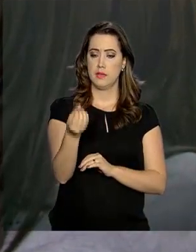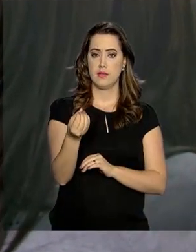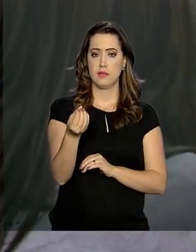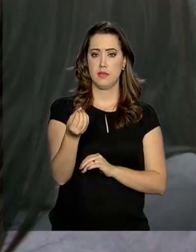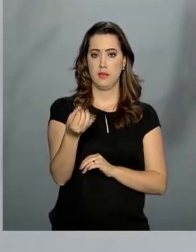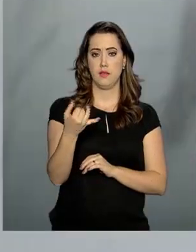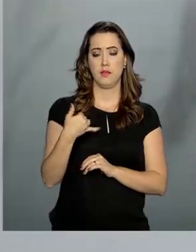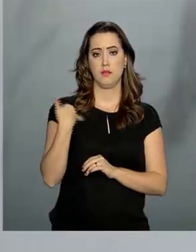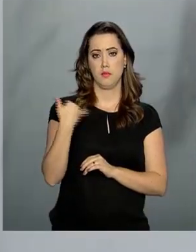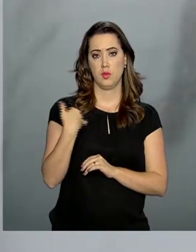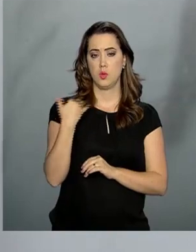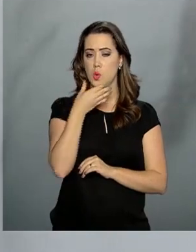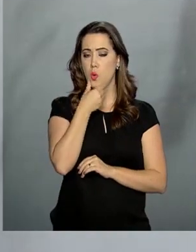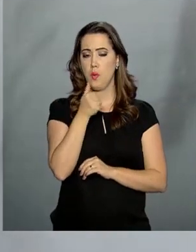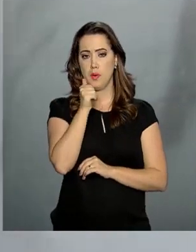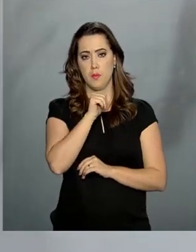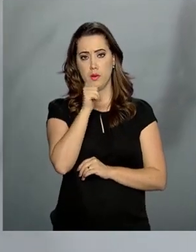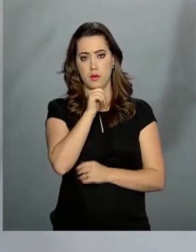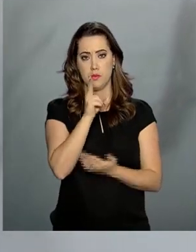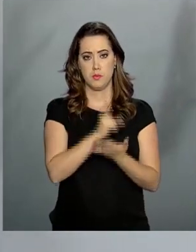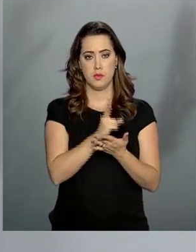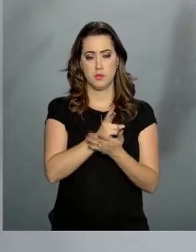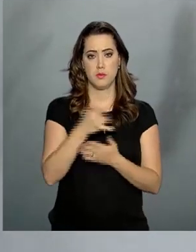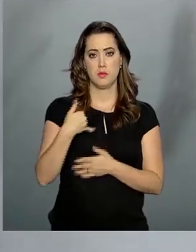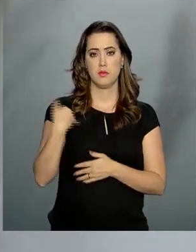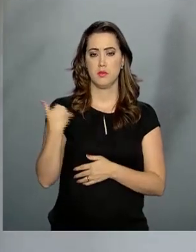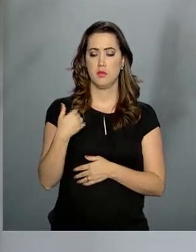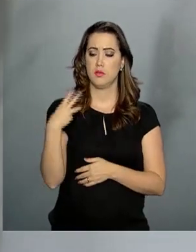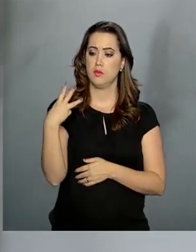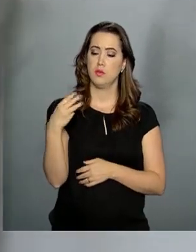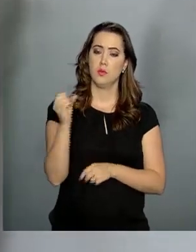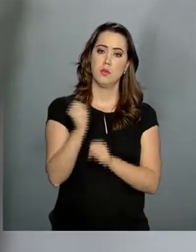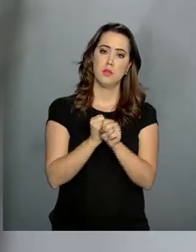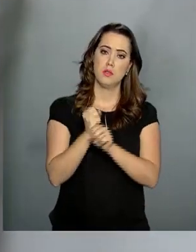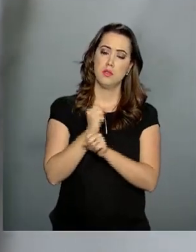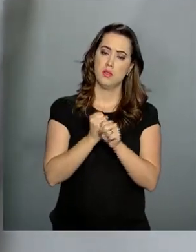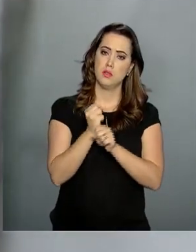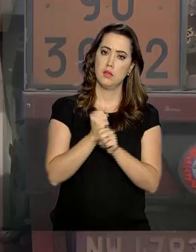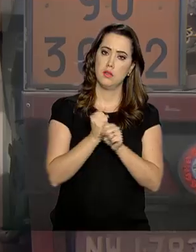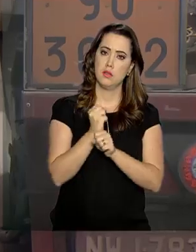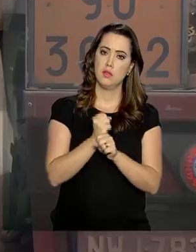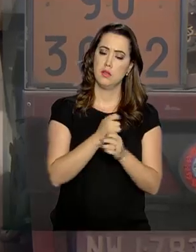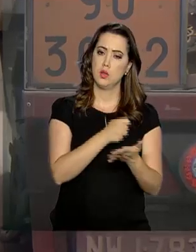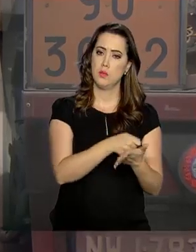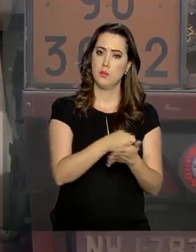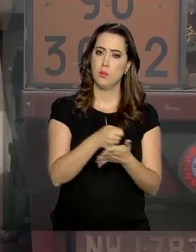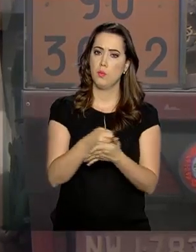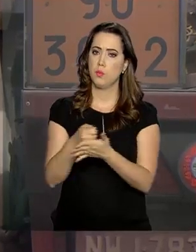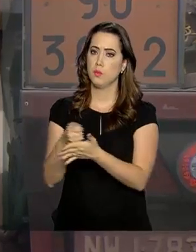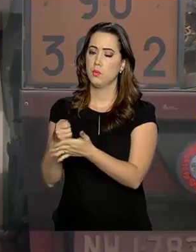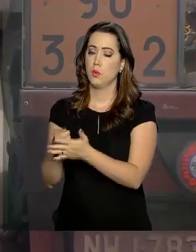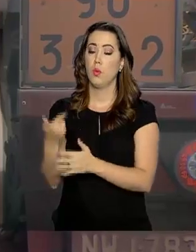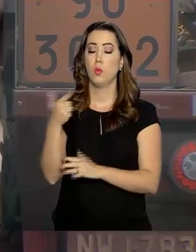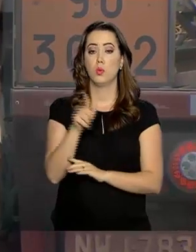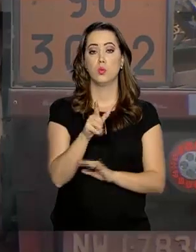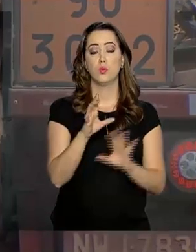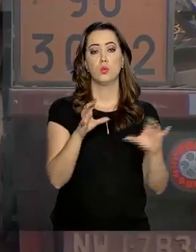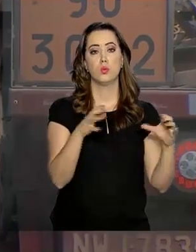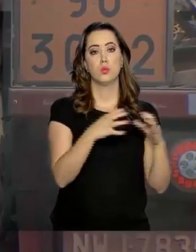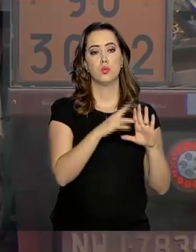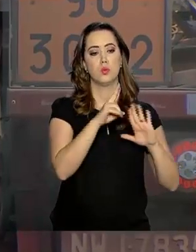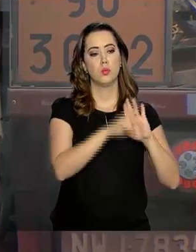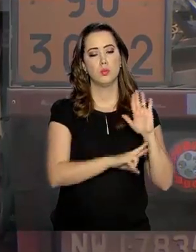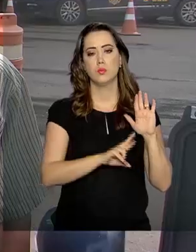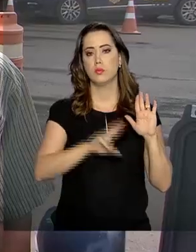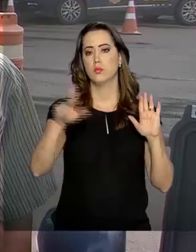de idade, tanto homens quanto mulheres, com 30 anos de contribuição. Outro grupo com regras de aposentadoria